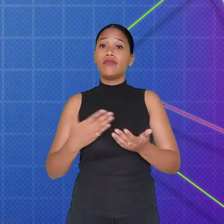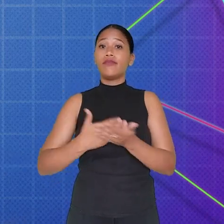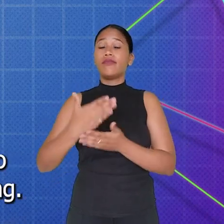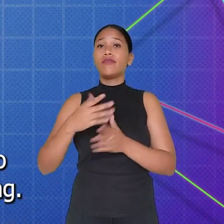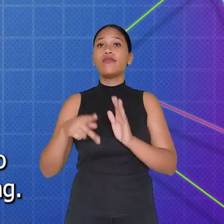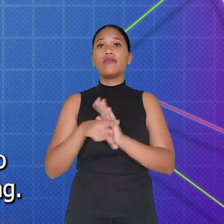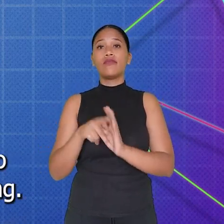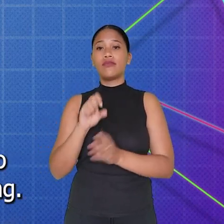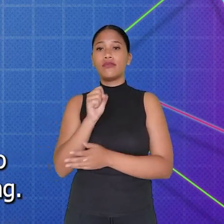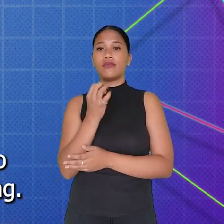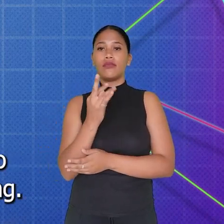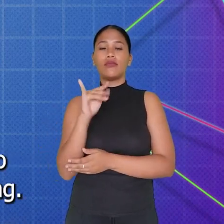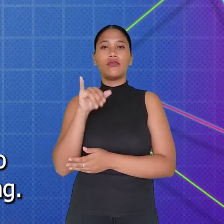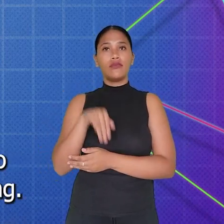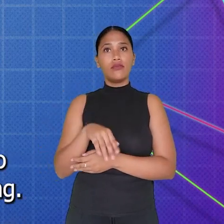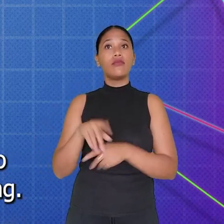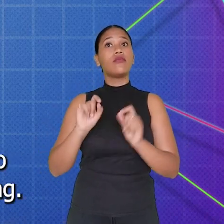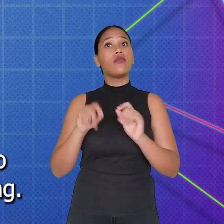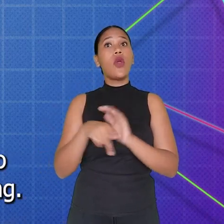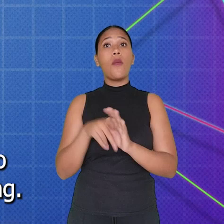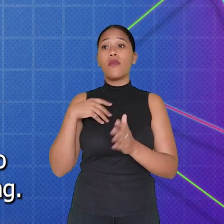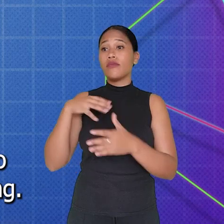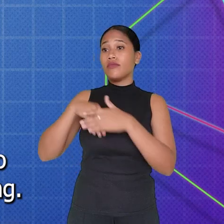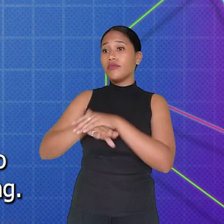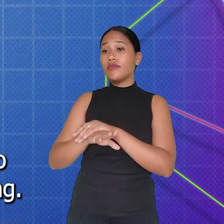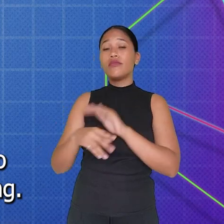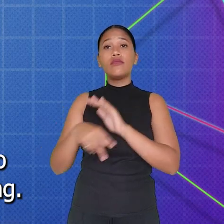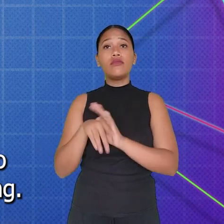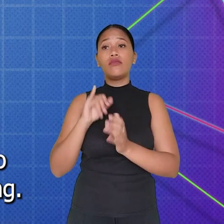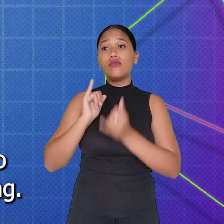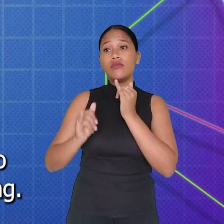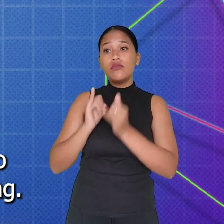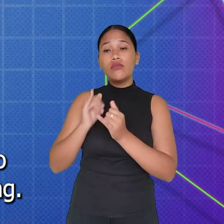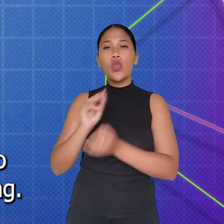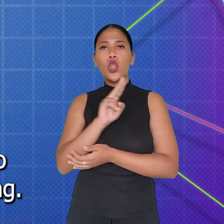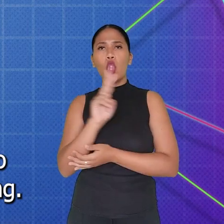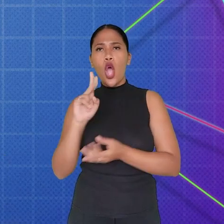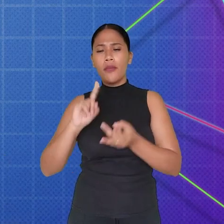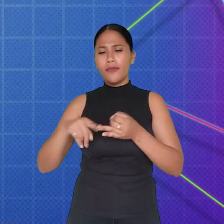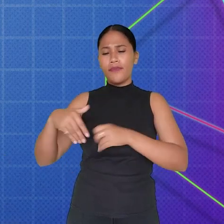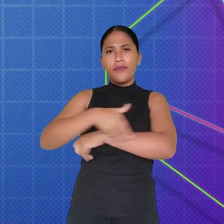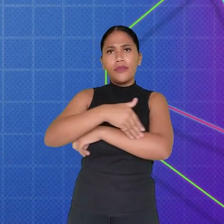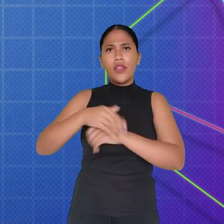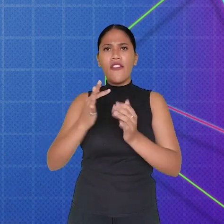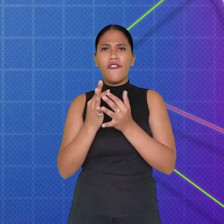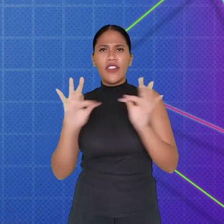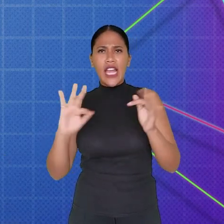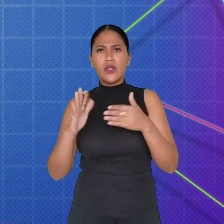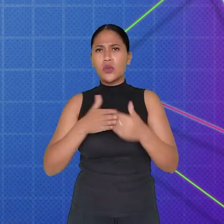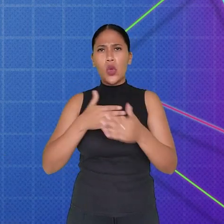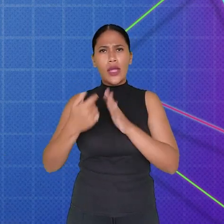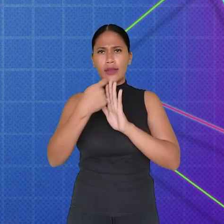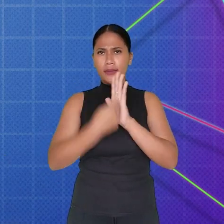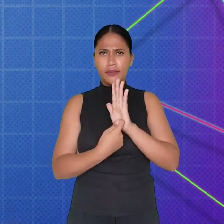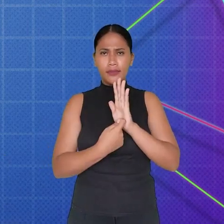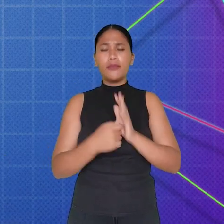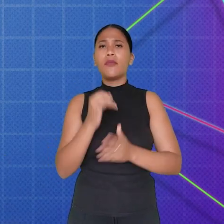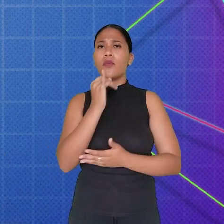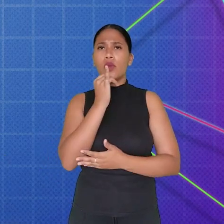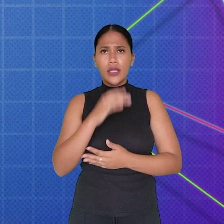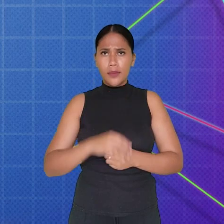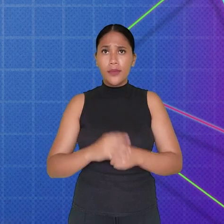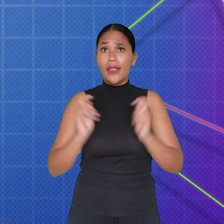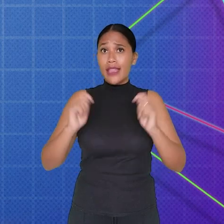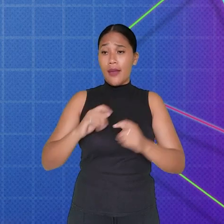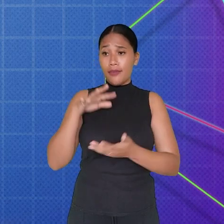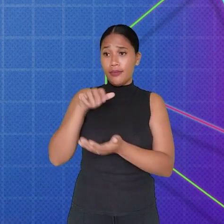exemplo, podemos armazenar o nome do usuário da nossa aplicação em uma variável string. String, nome usuário, igual João